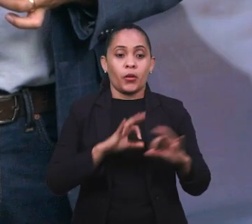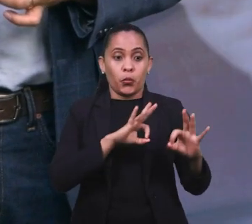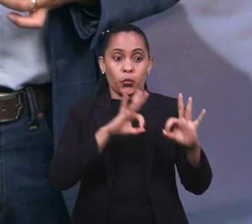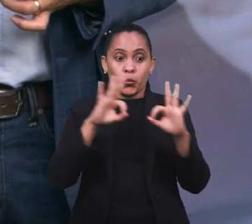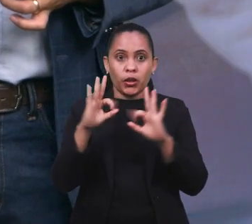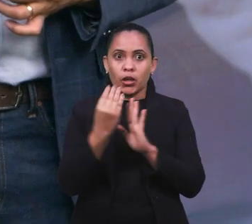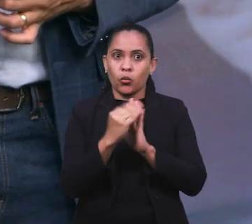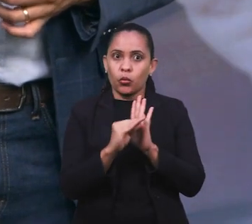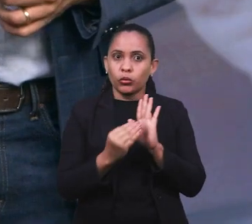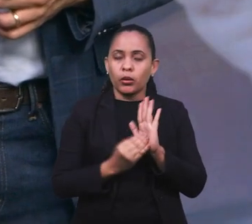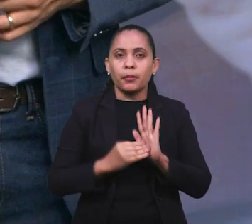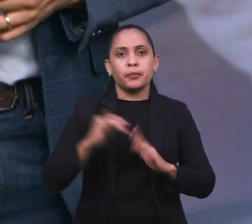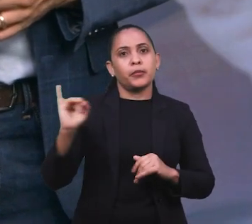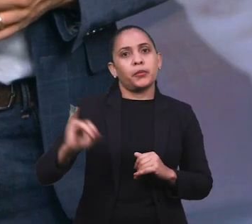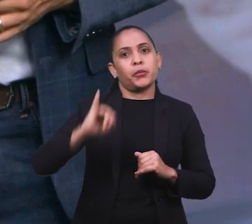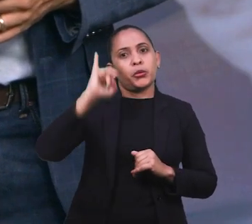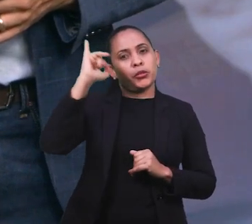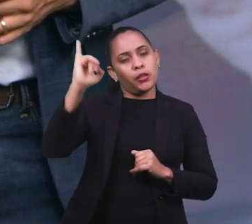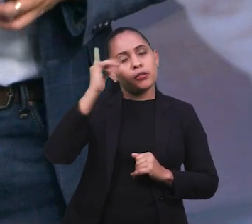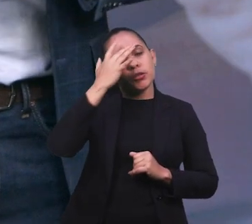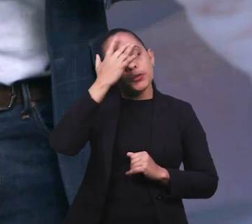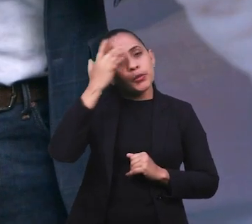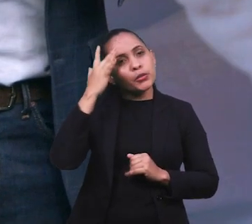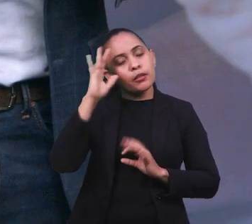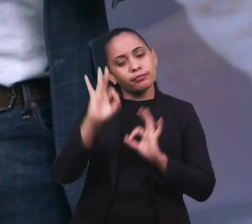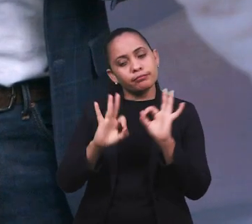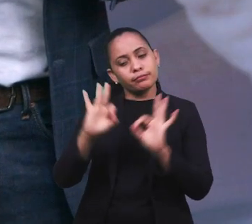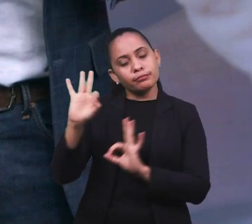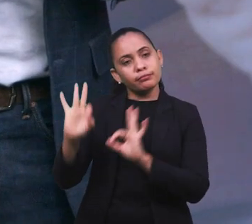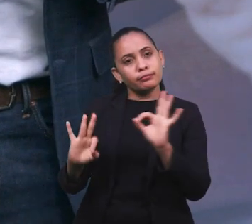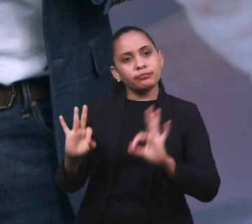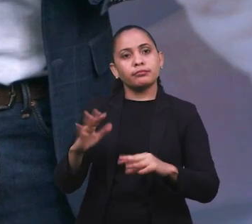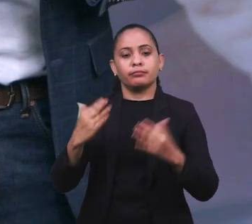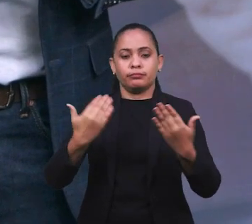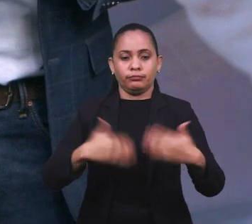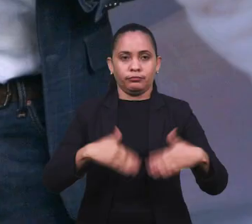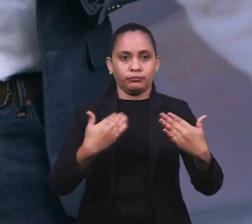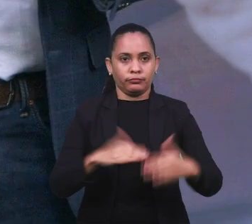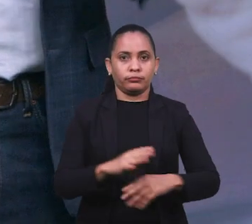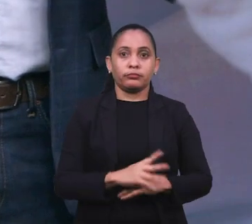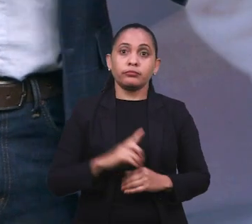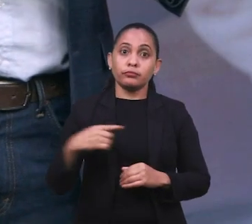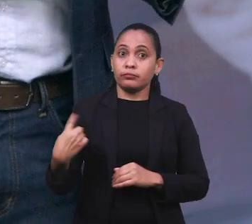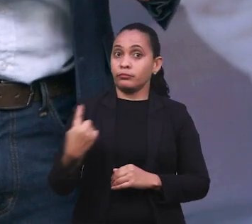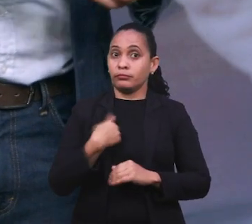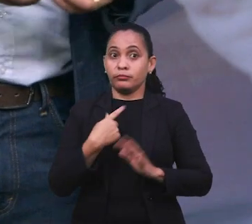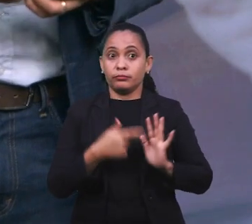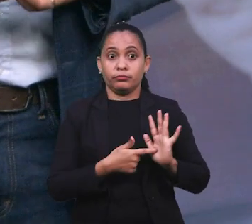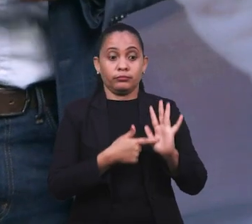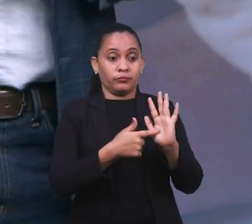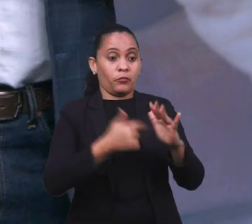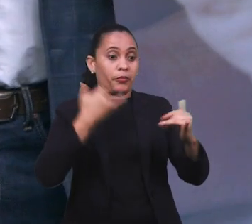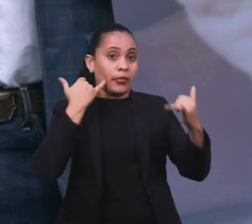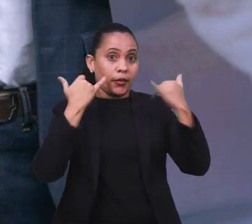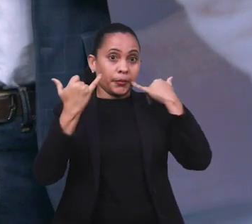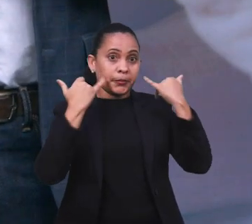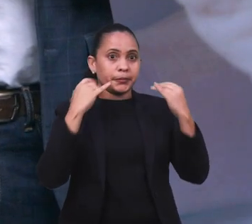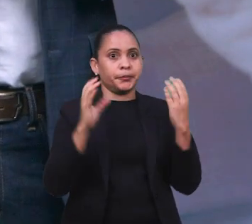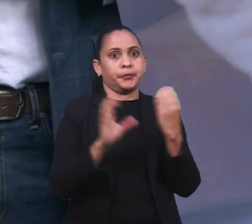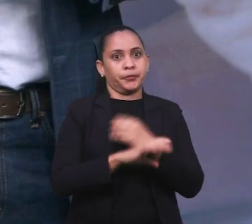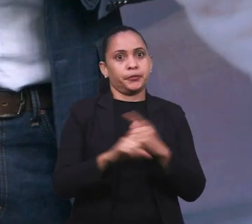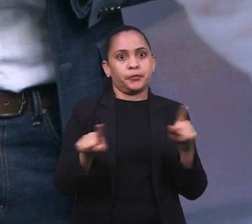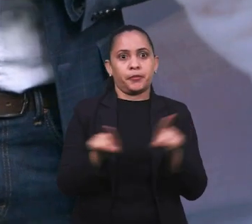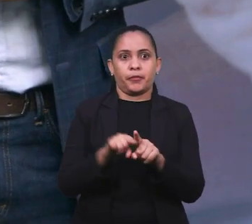conteúdos que são muito importantes para aqueles que estão se preparando para provas. Nós estamos trazendo aqui informações sobre